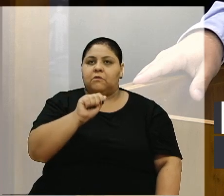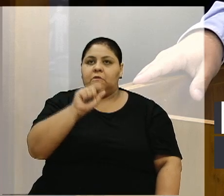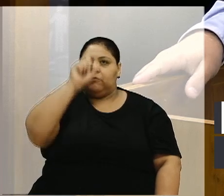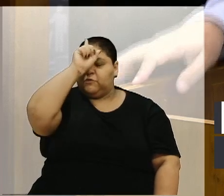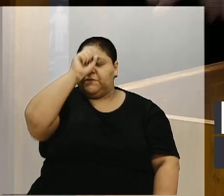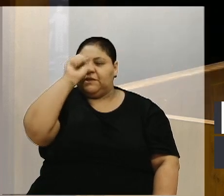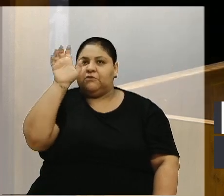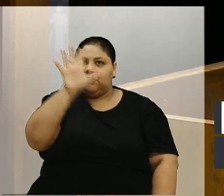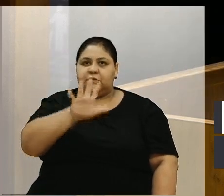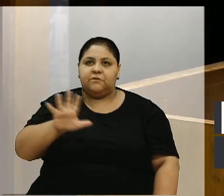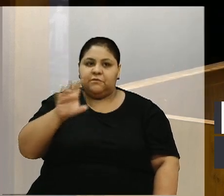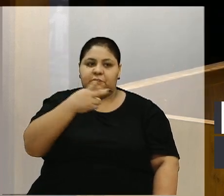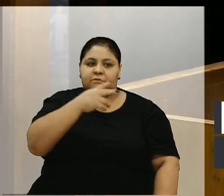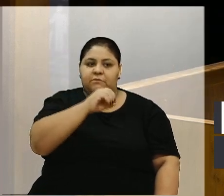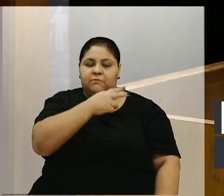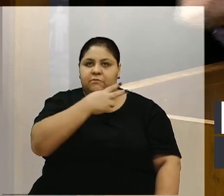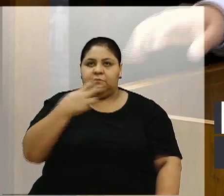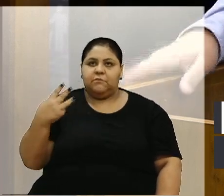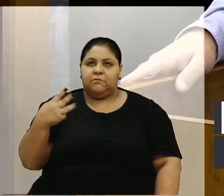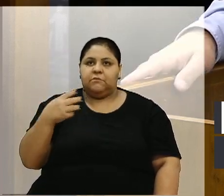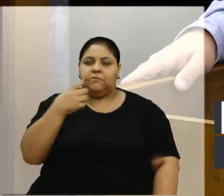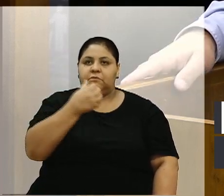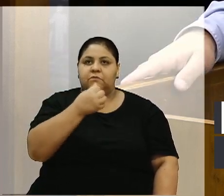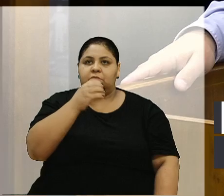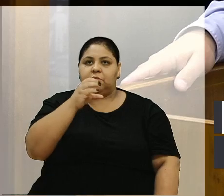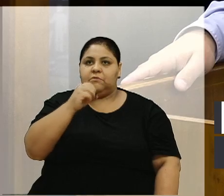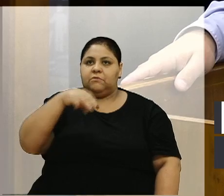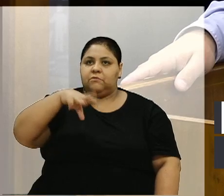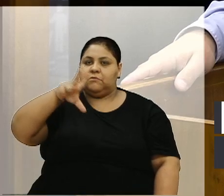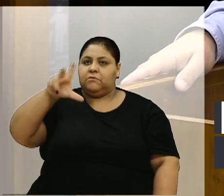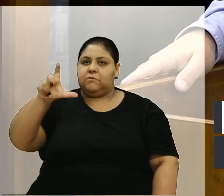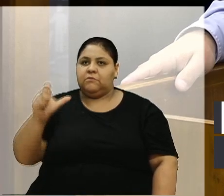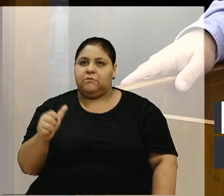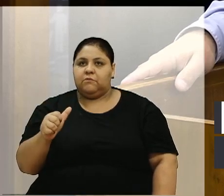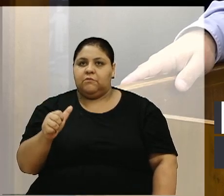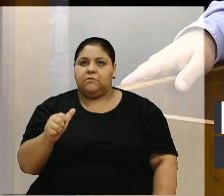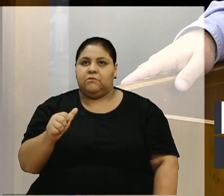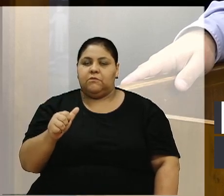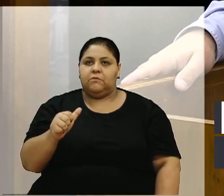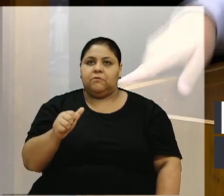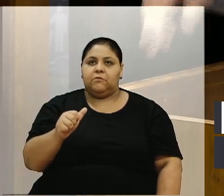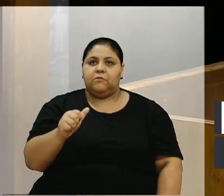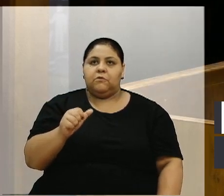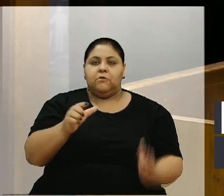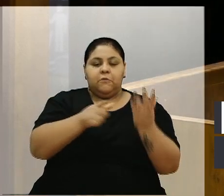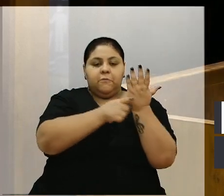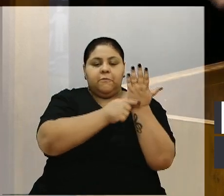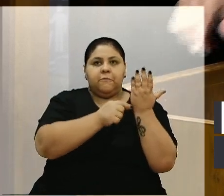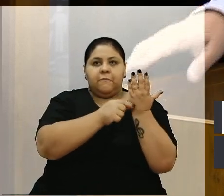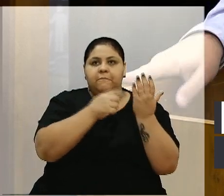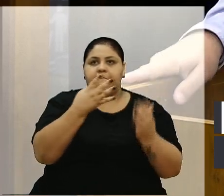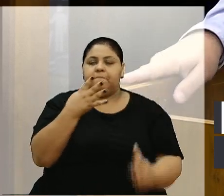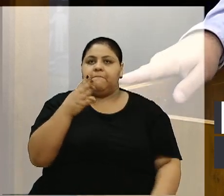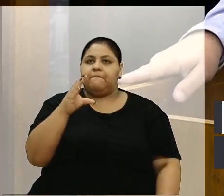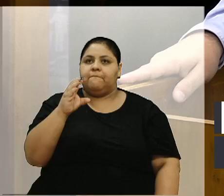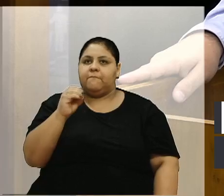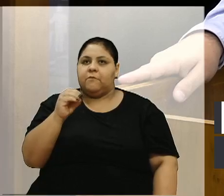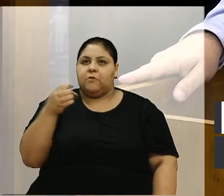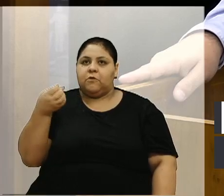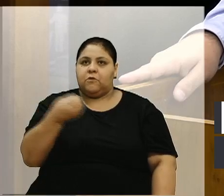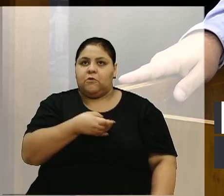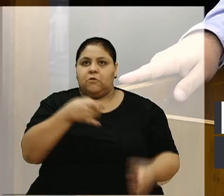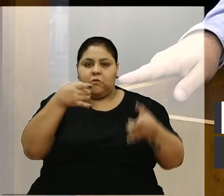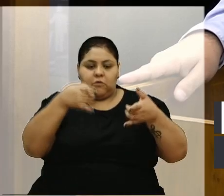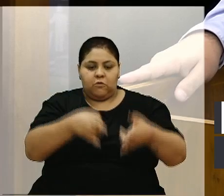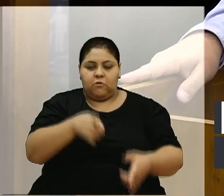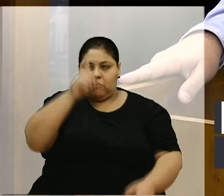2023, 60 milhões vindouros para o campus da Universidade Federal e 40 novos leitos para o